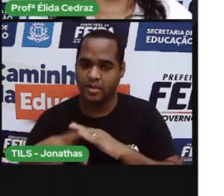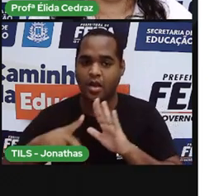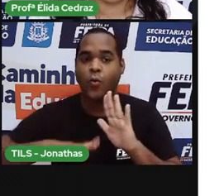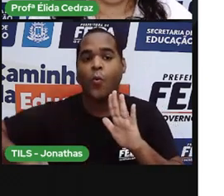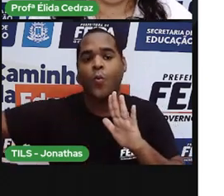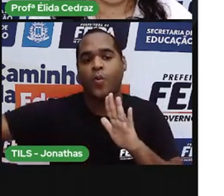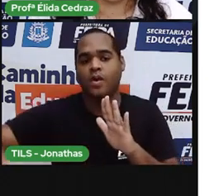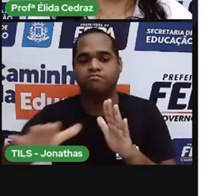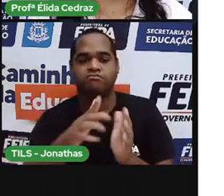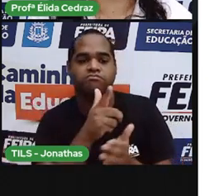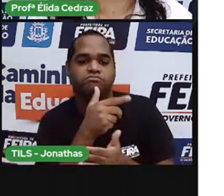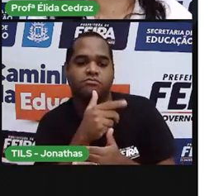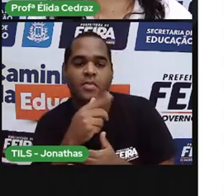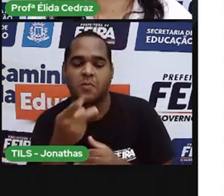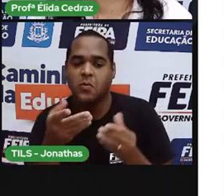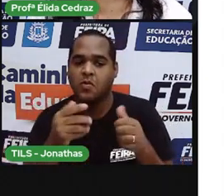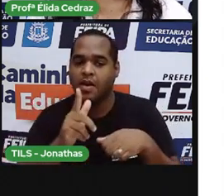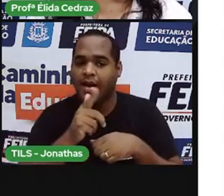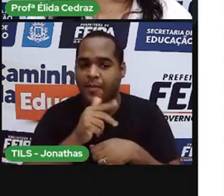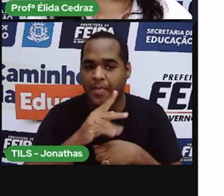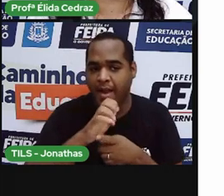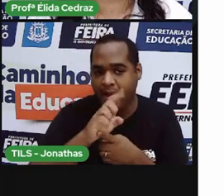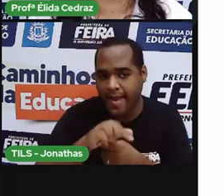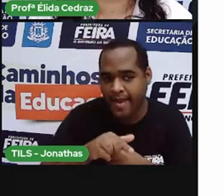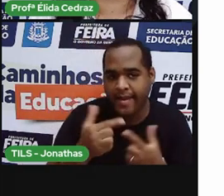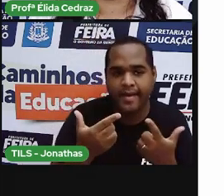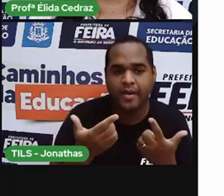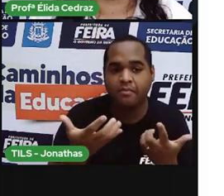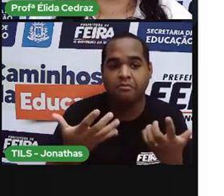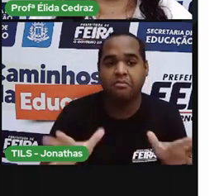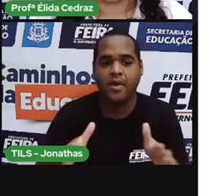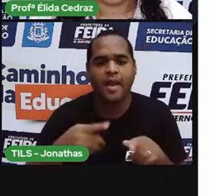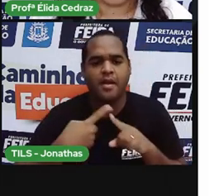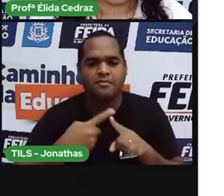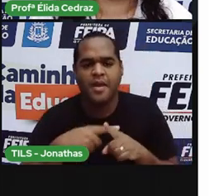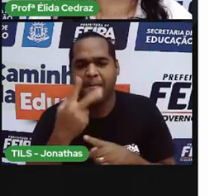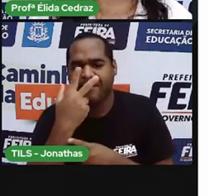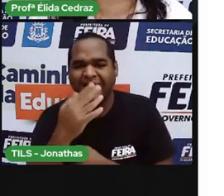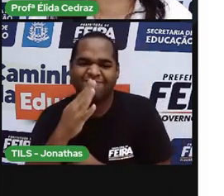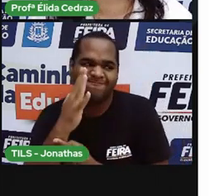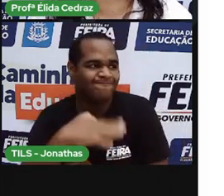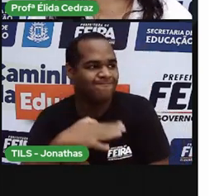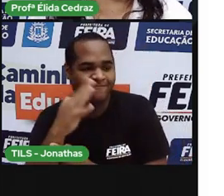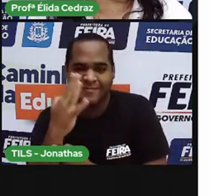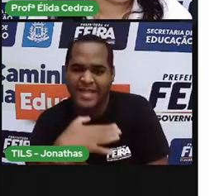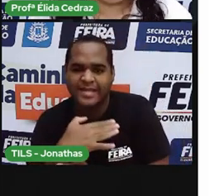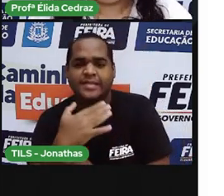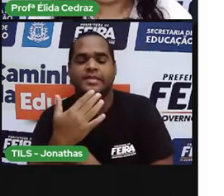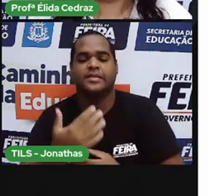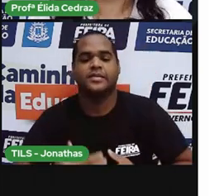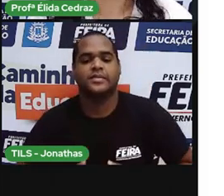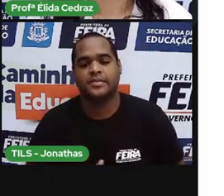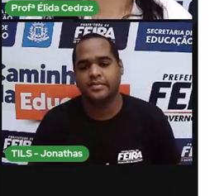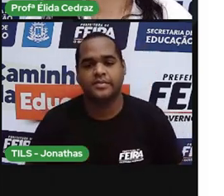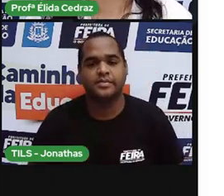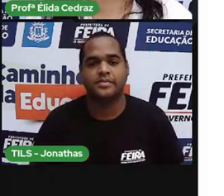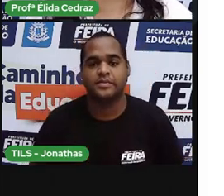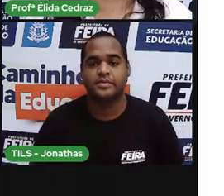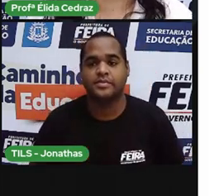na lagoa. Não lava o pé porque não quer. Mas que chulé.